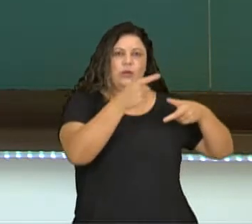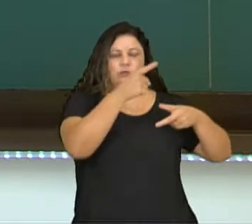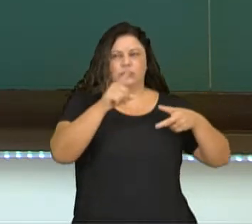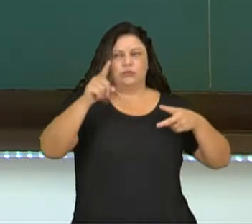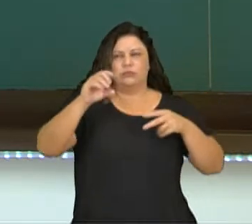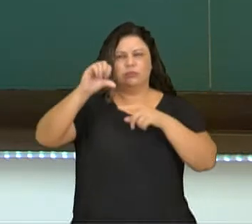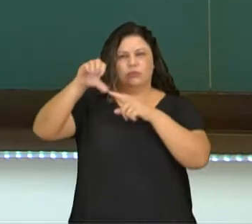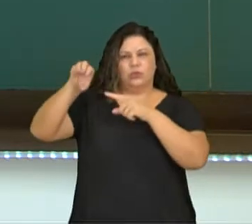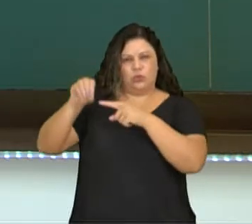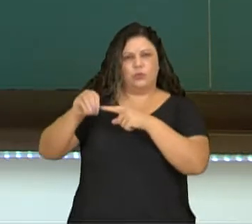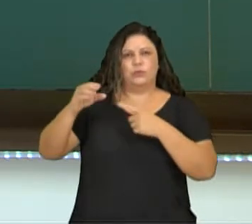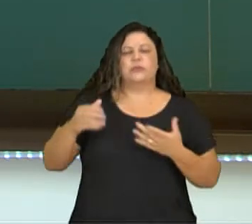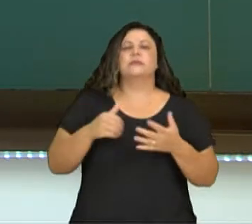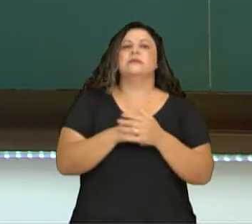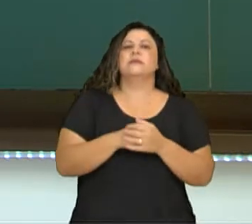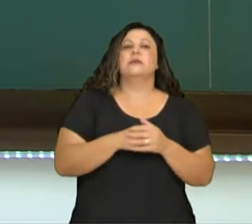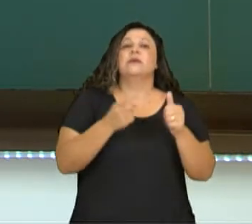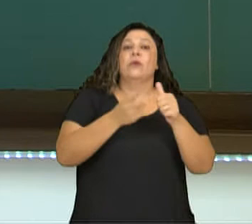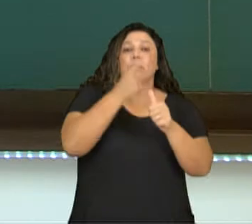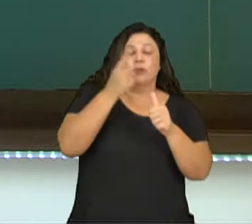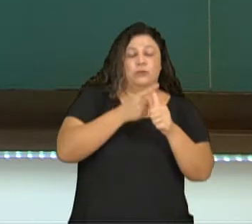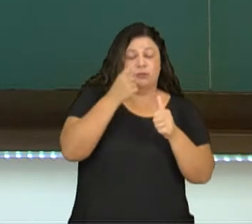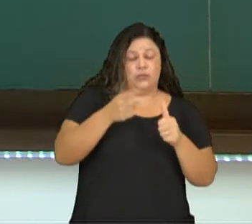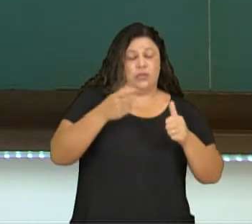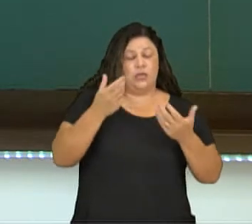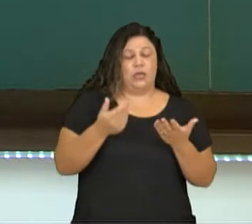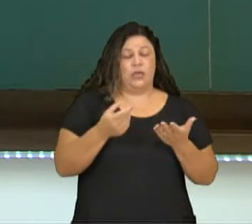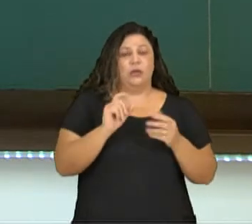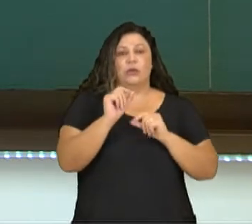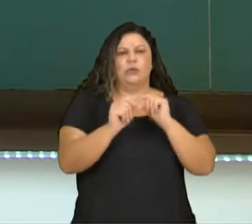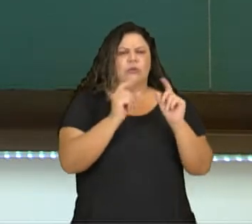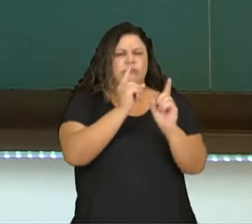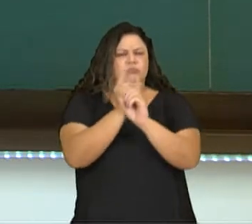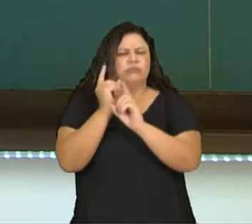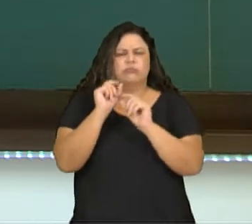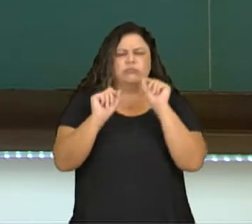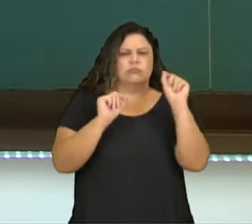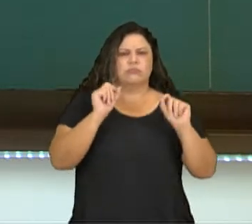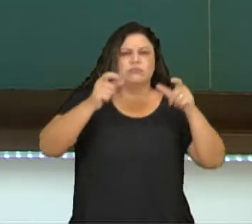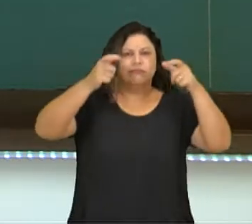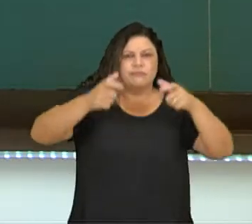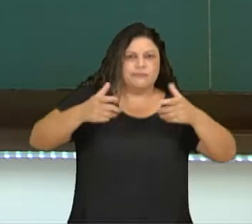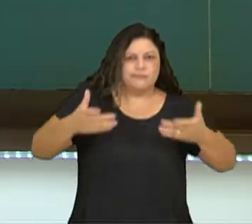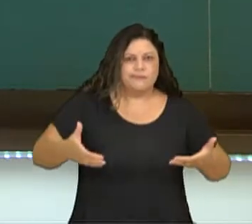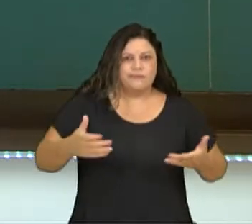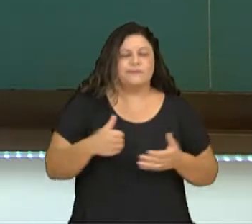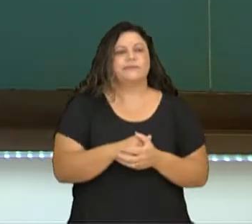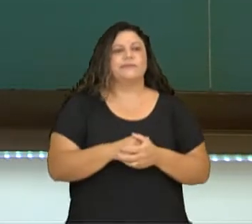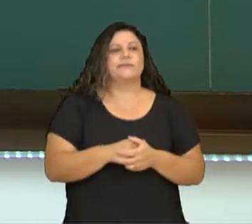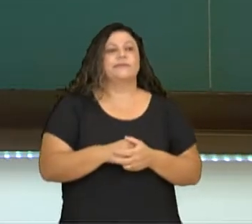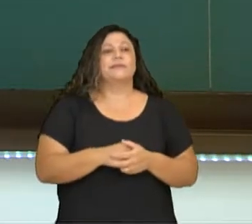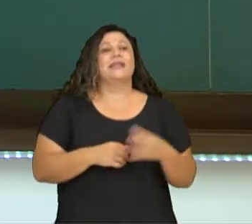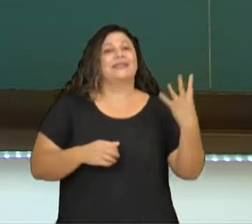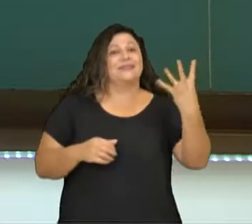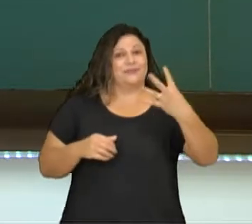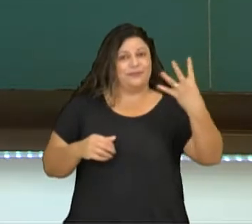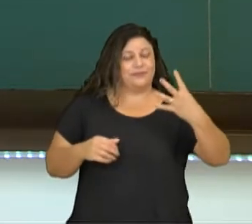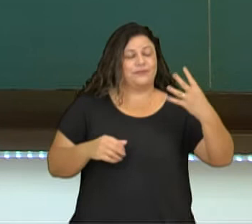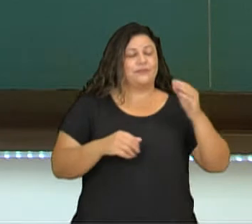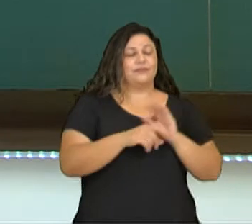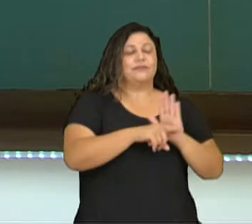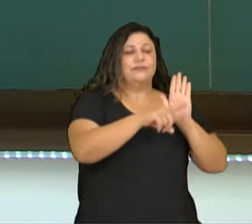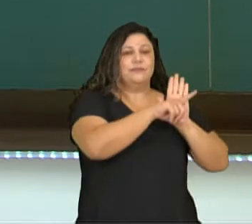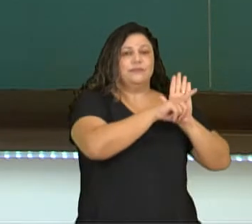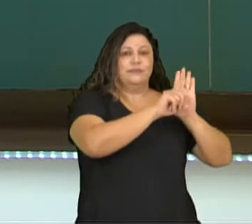90. Então, o primeiro passo é localizar em qual quadrante esse ângulo está. Ele está no quarto quadrante, porque